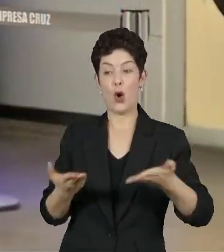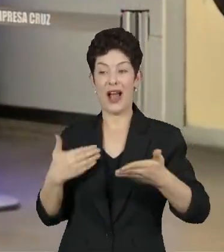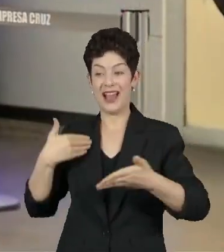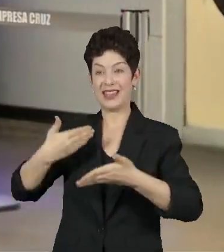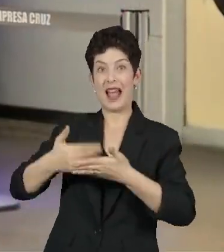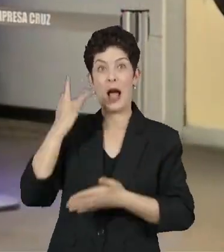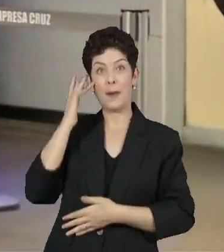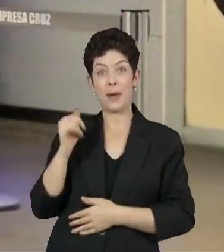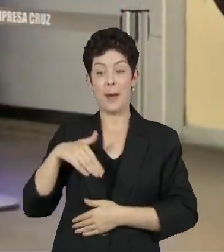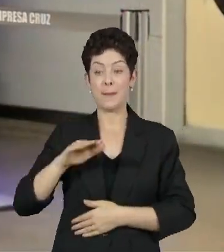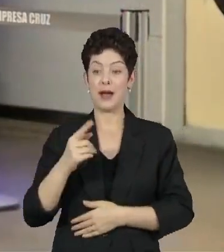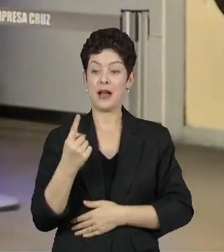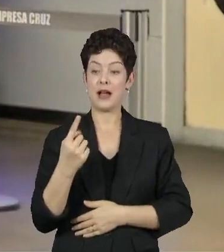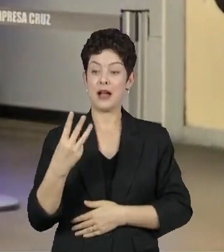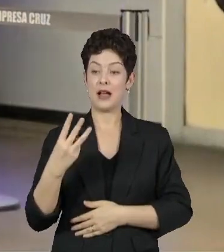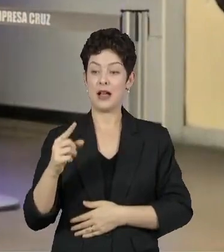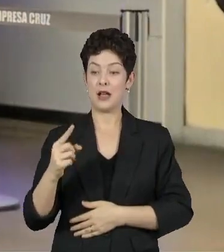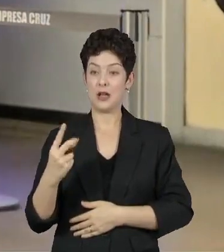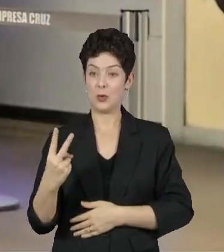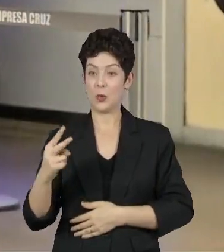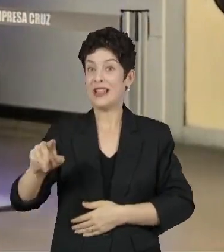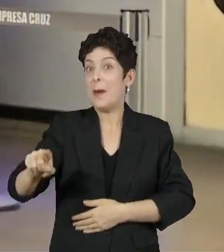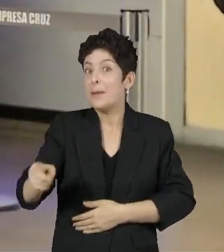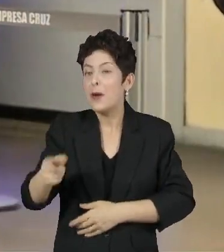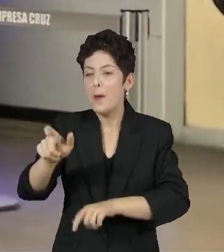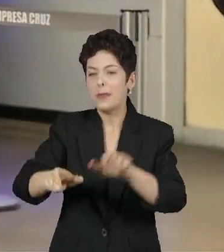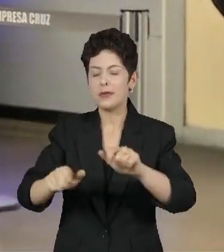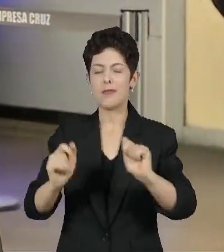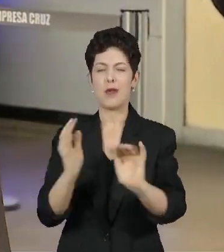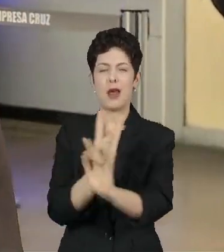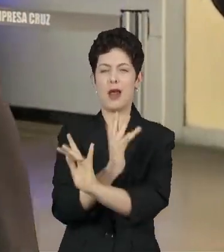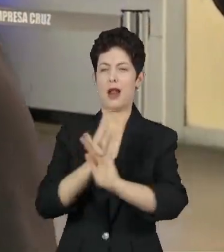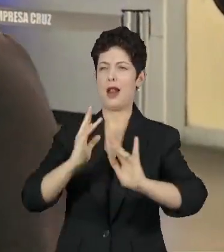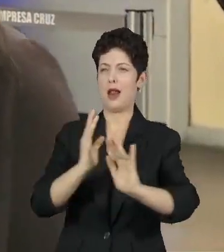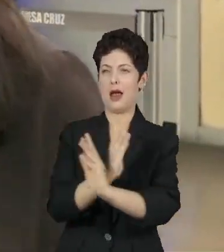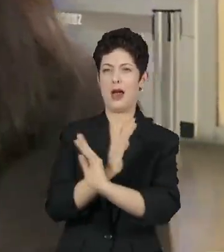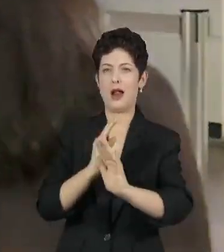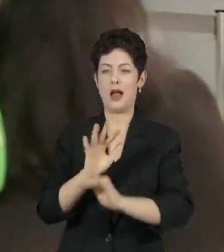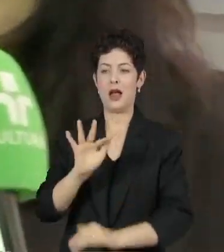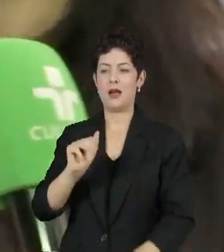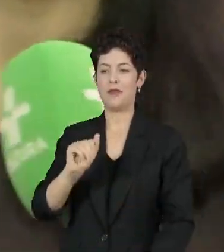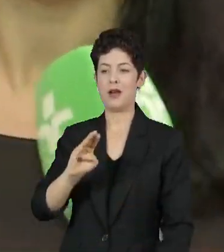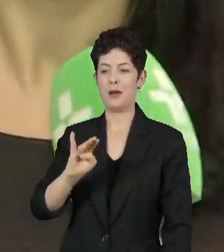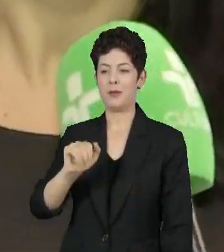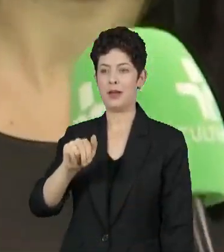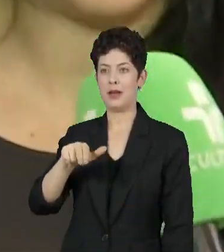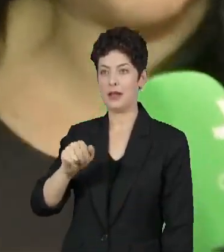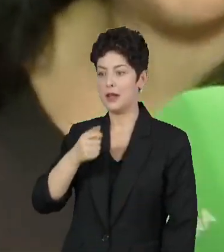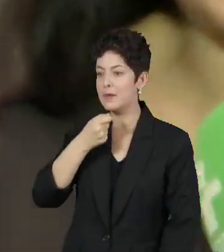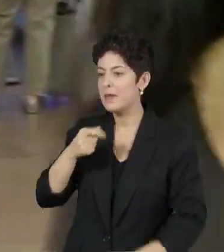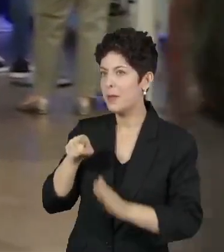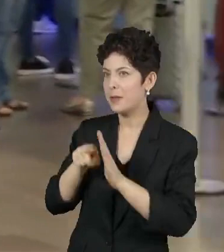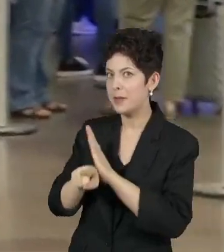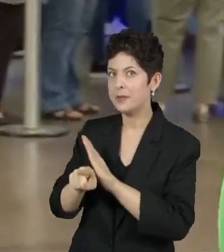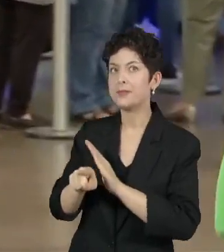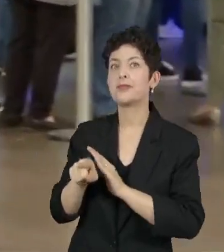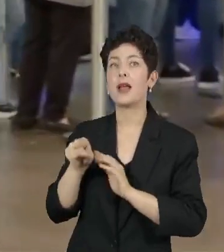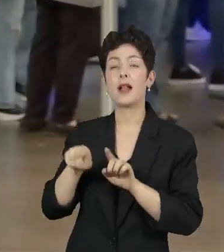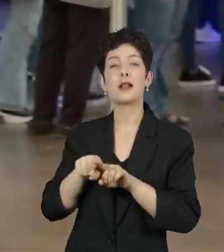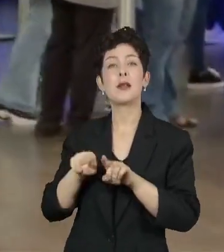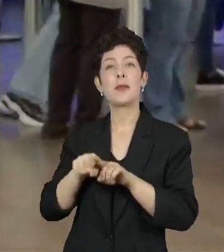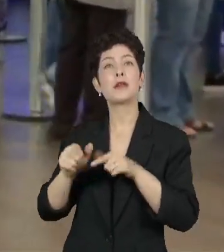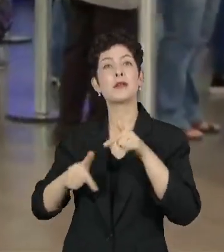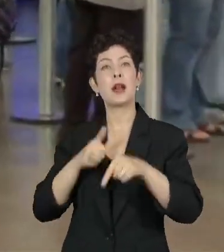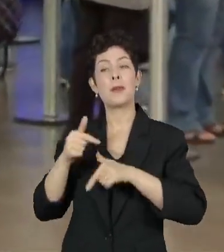de 132 mil pessoas circulando. Eu vou conversar agora com a Fabiana Nogueira, que é assessora de imprensa